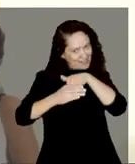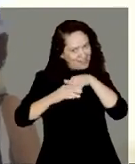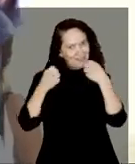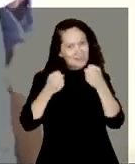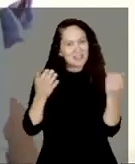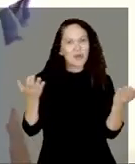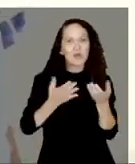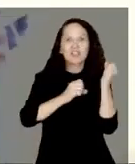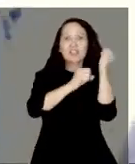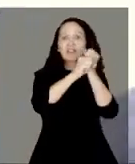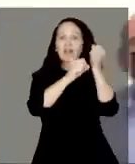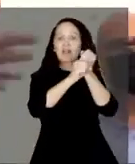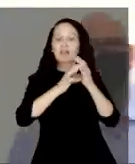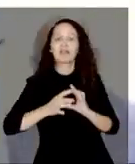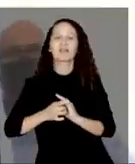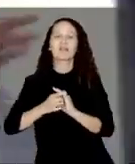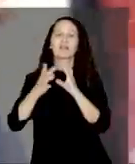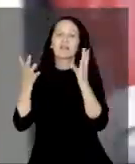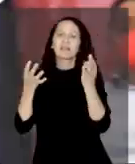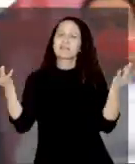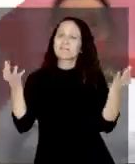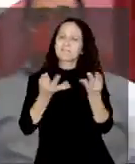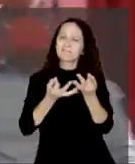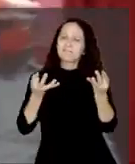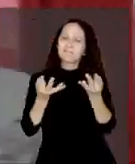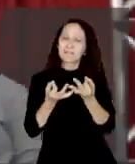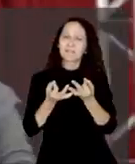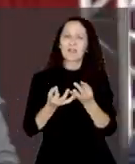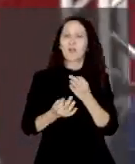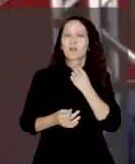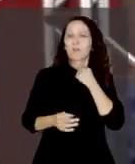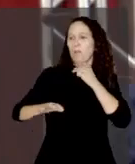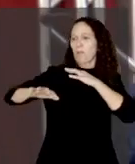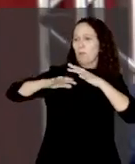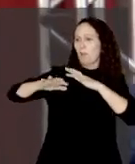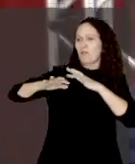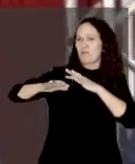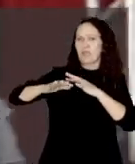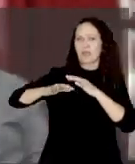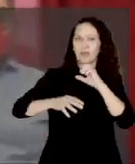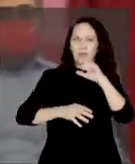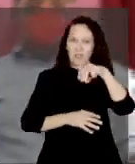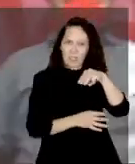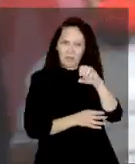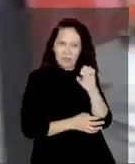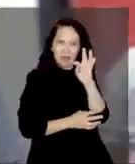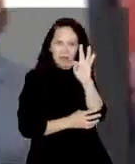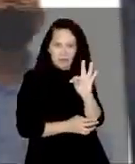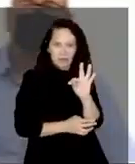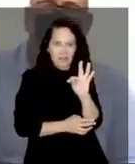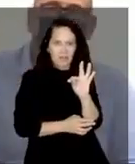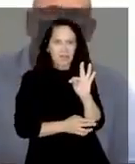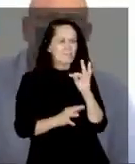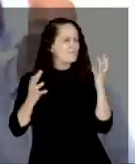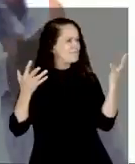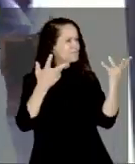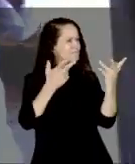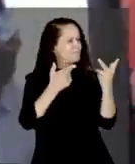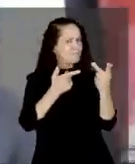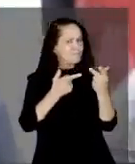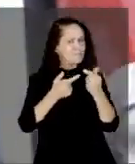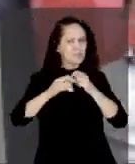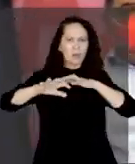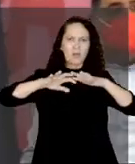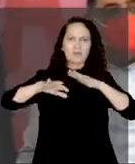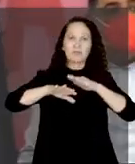Como é que a gente pode querer melhorar a nossa vida se na hora de votar a gente vota nas pessoas que não têm nada a ver